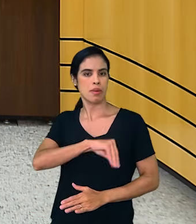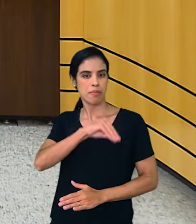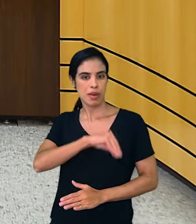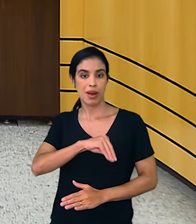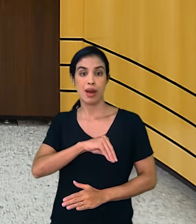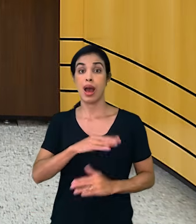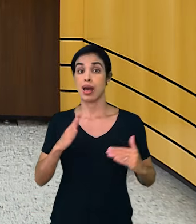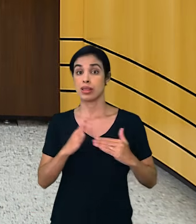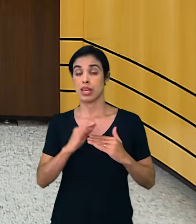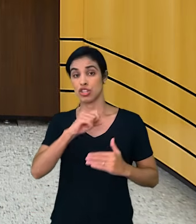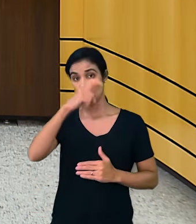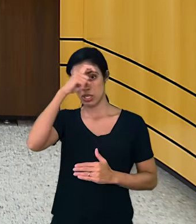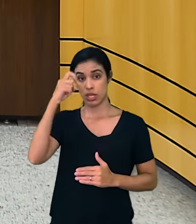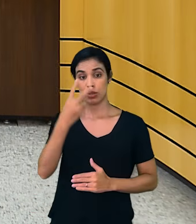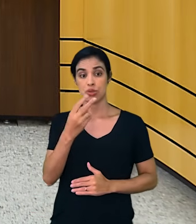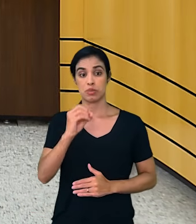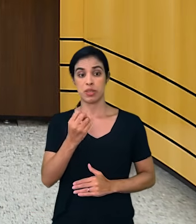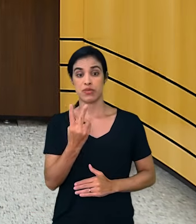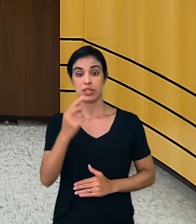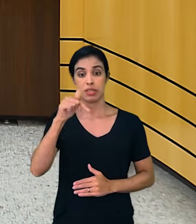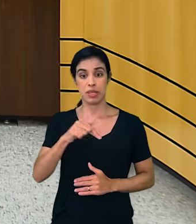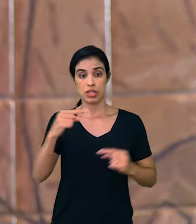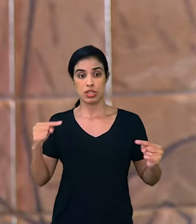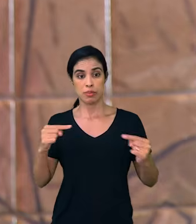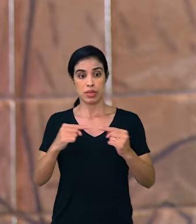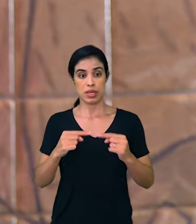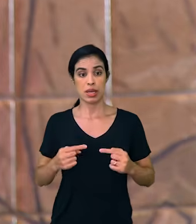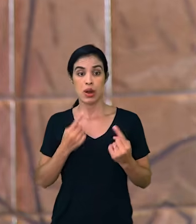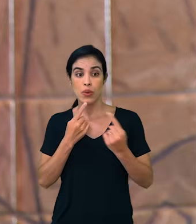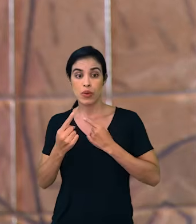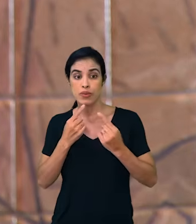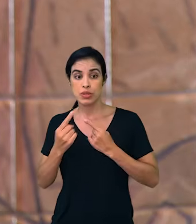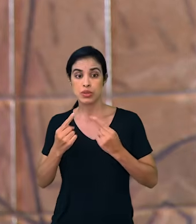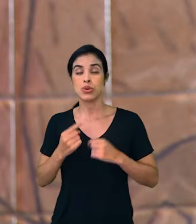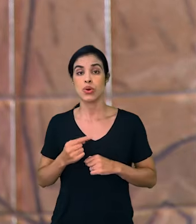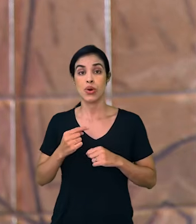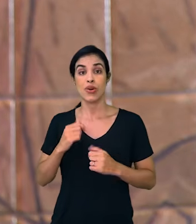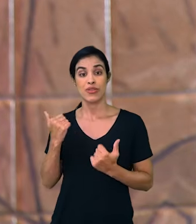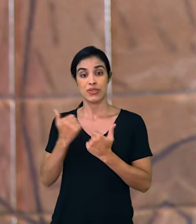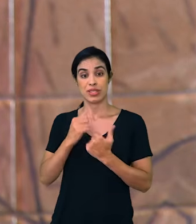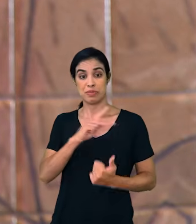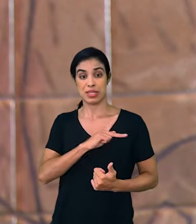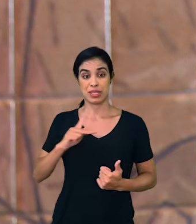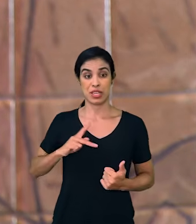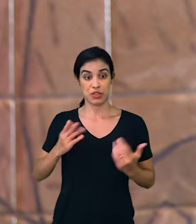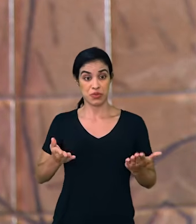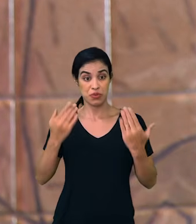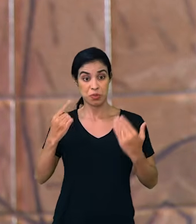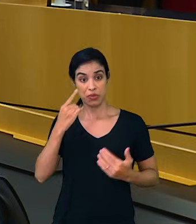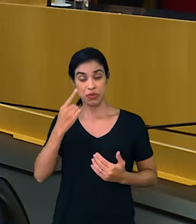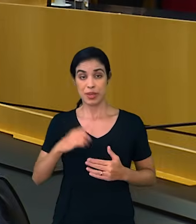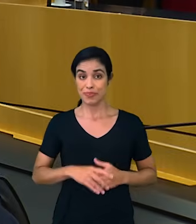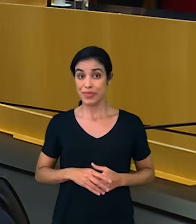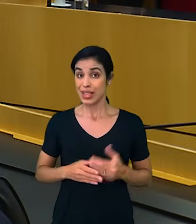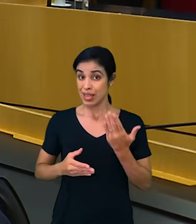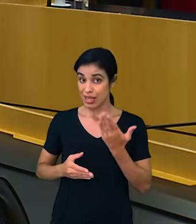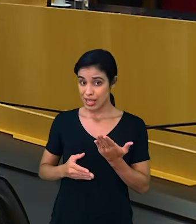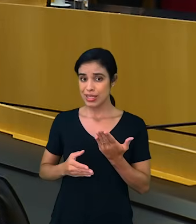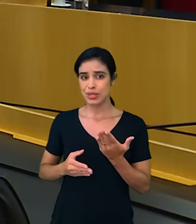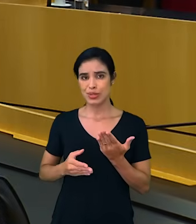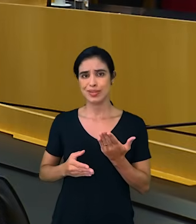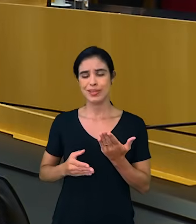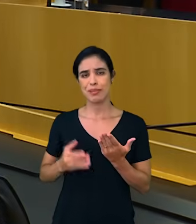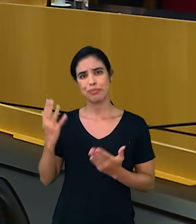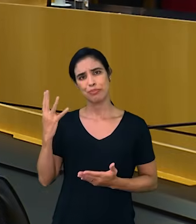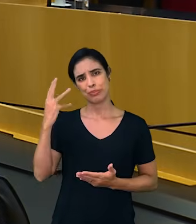Os termos valem até janeiro de 2027 e a gente conversou com a vice-presidência do TST. Vamos ouvir. Isso que é